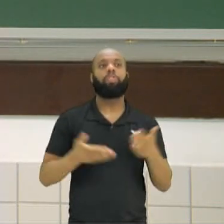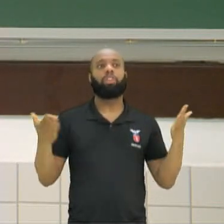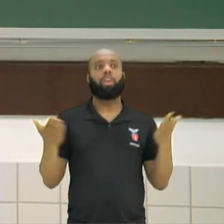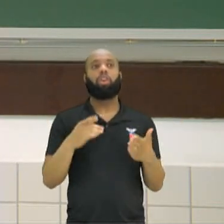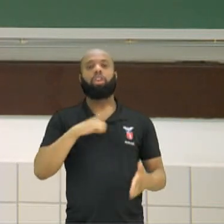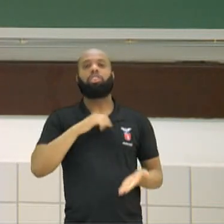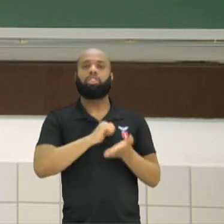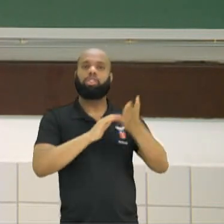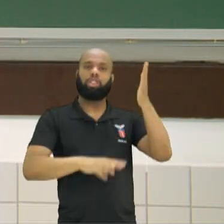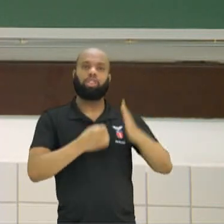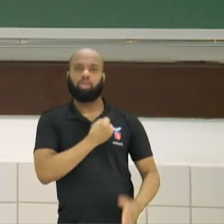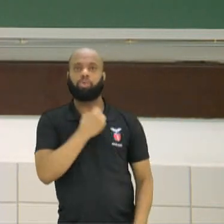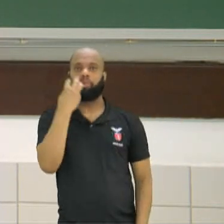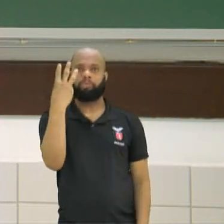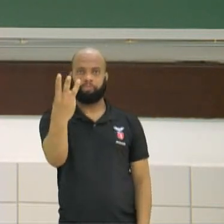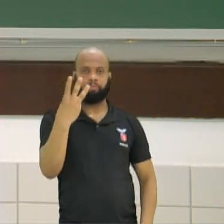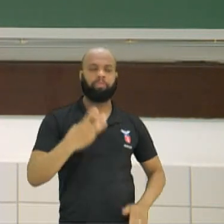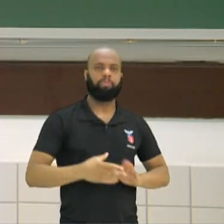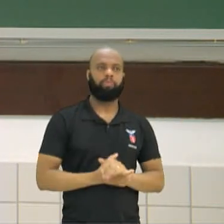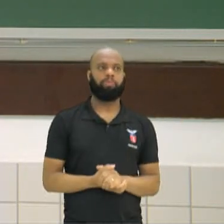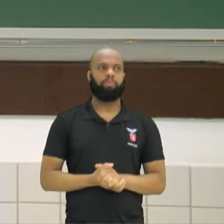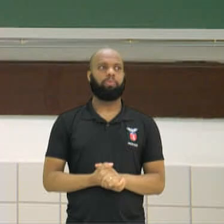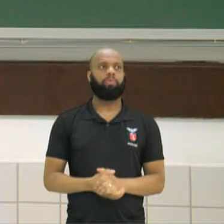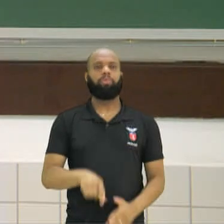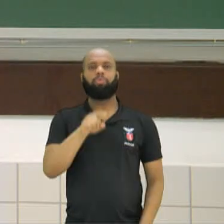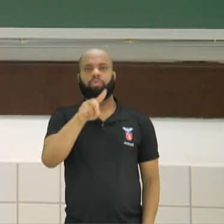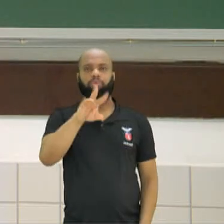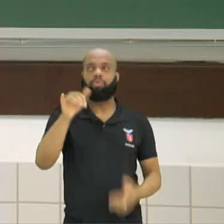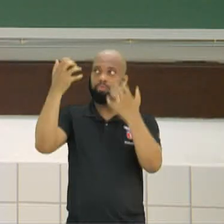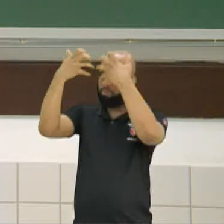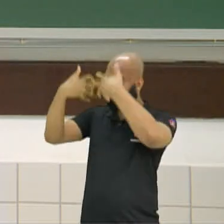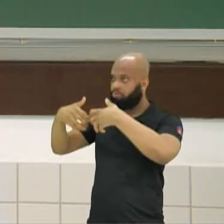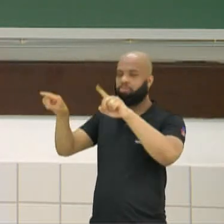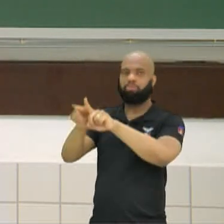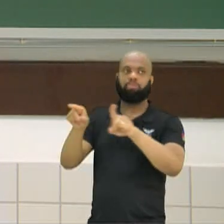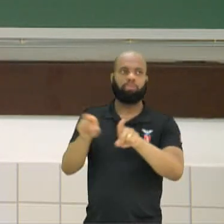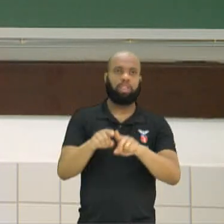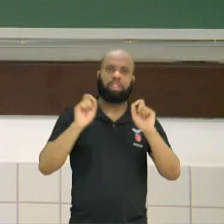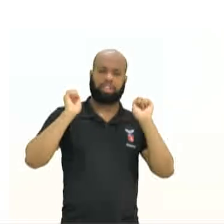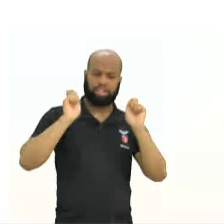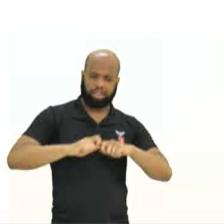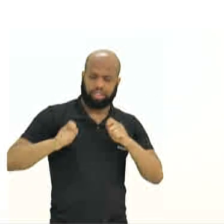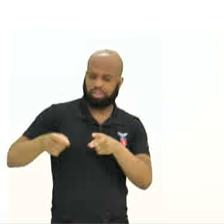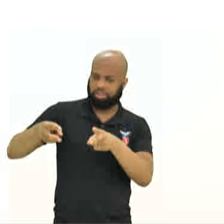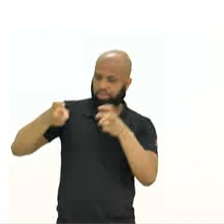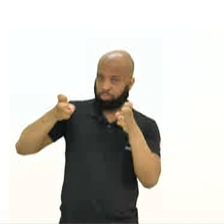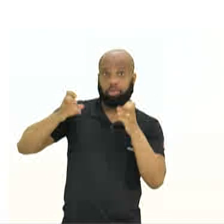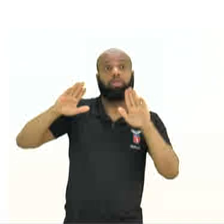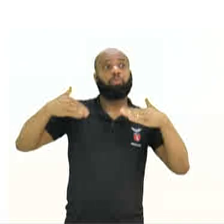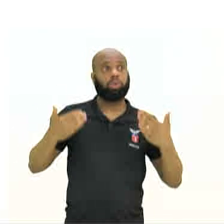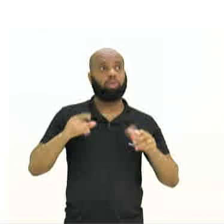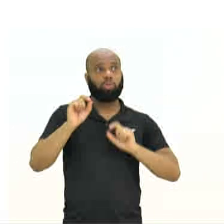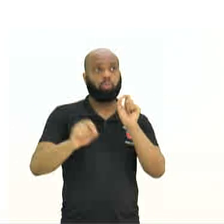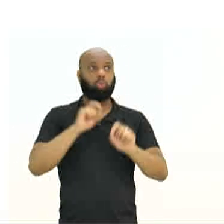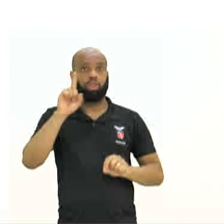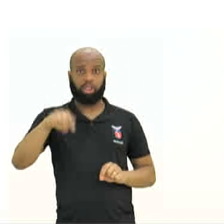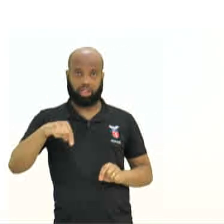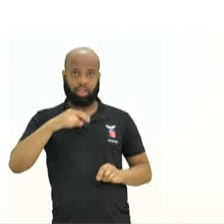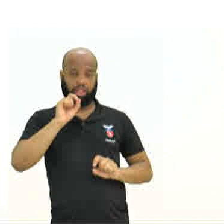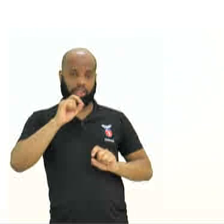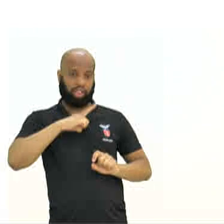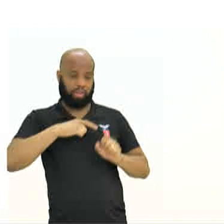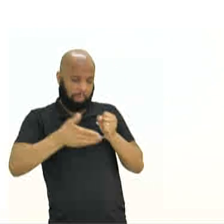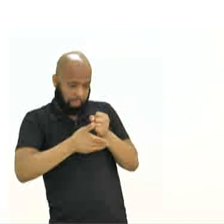só, temos aqui agora a atividade 3 para vocês pensarem um pouquinho. Pode-se perceber, portanto, que as raízes